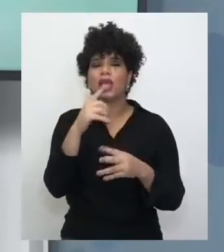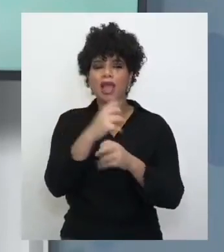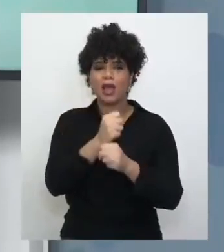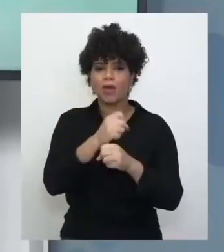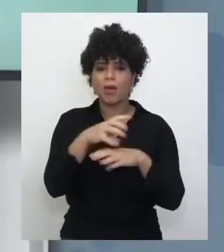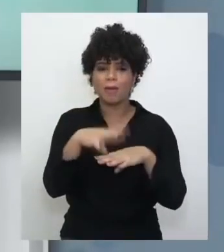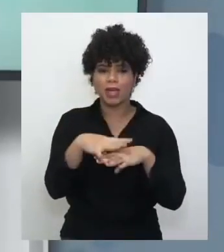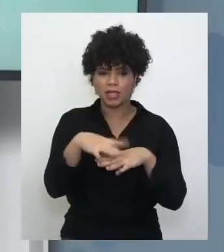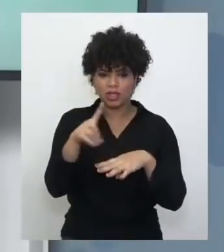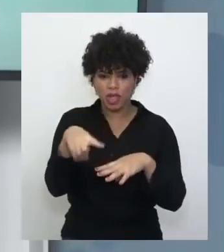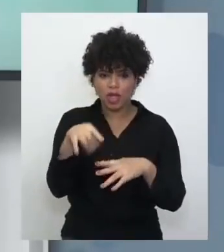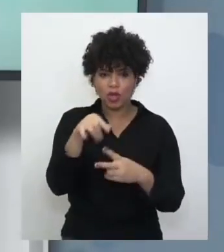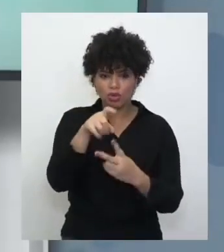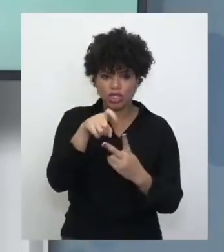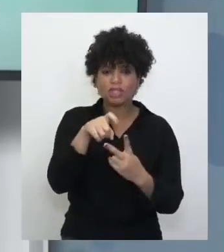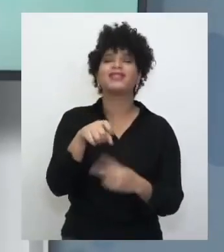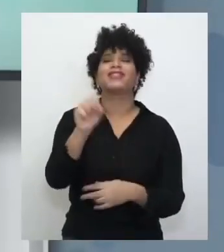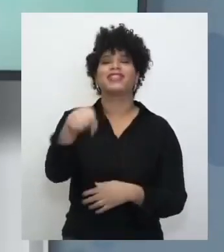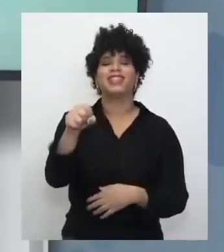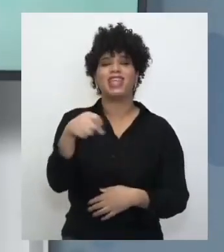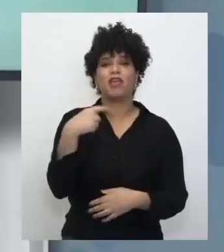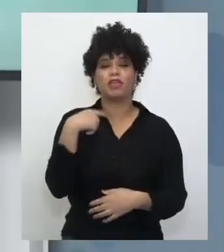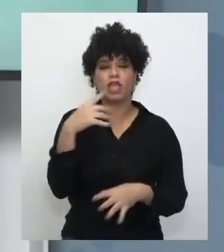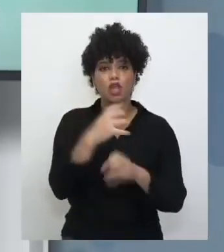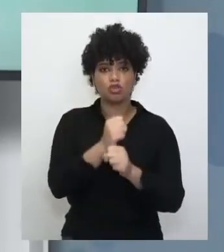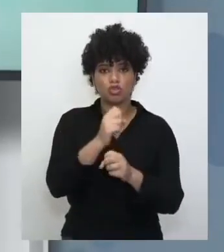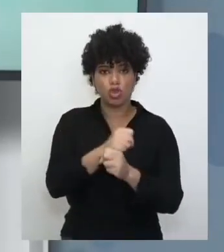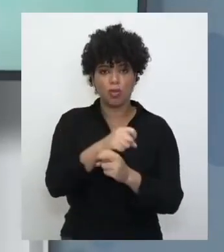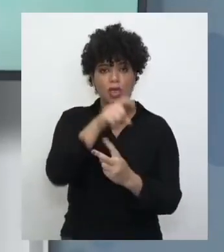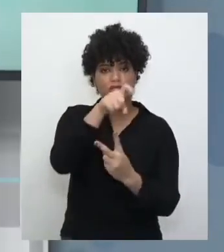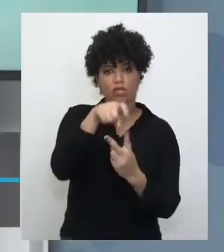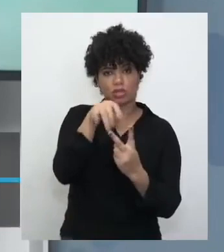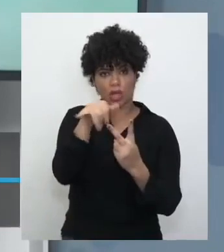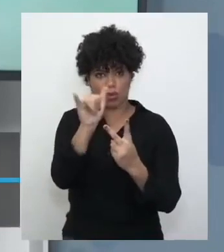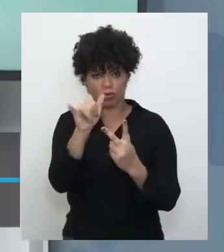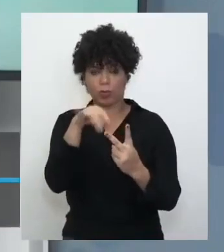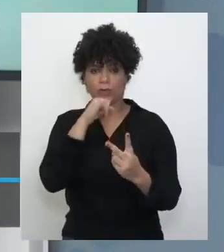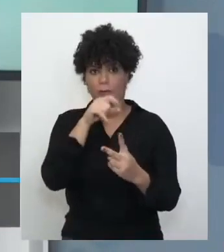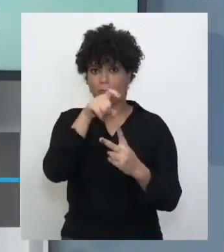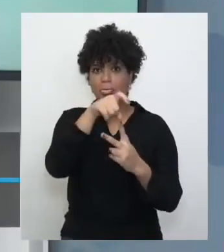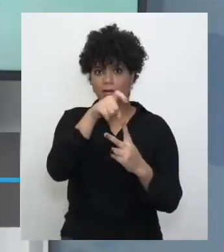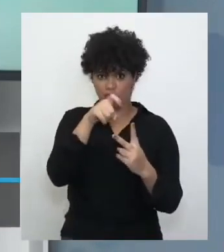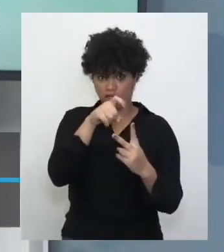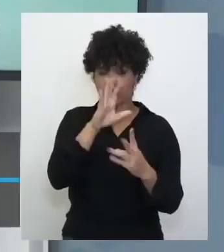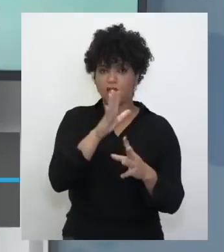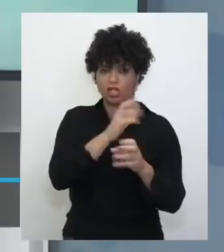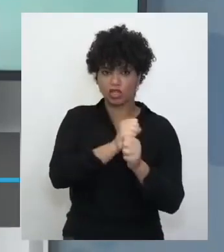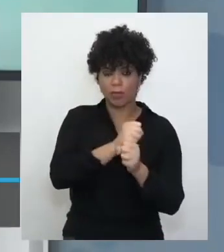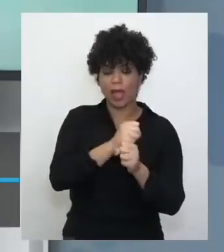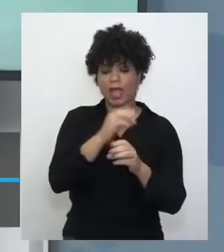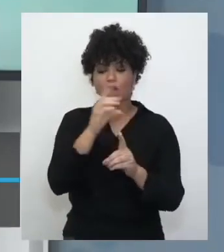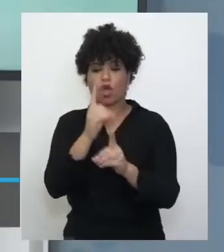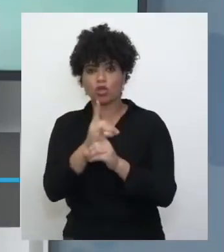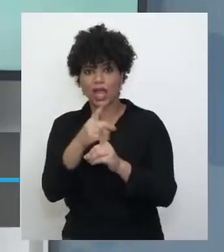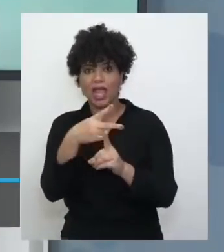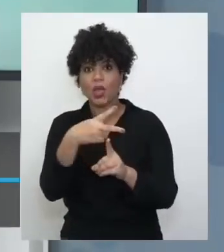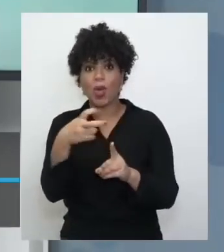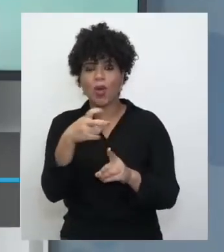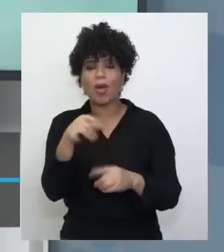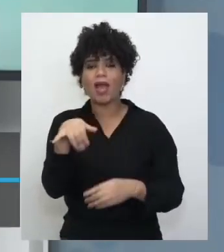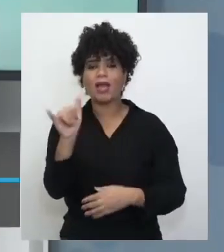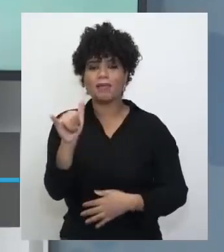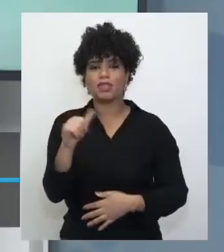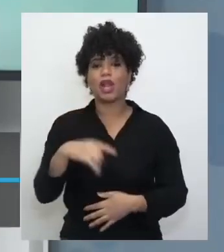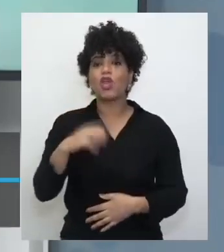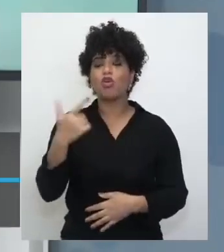feita com x? Então, quando a gente faz essa operação matemática com x, peguei um x, fiz a conta, encontrei o y, marquei lá. Peguei outro x,